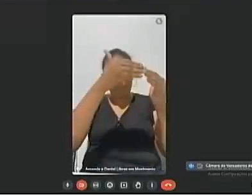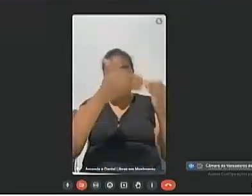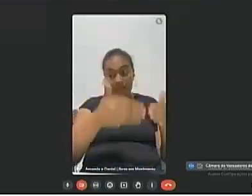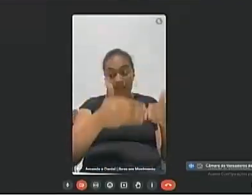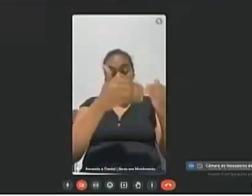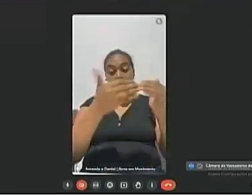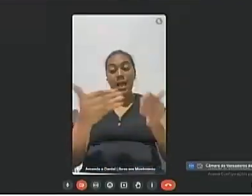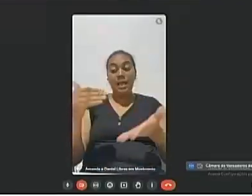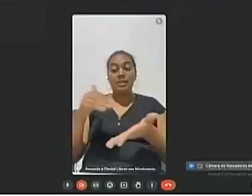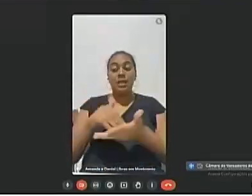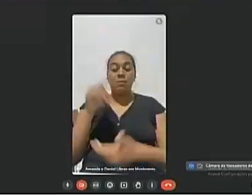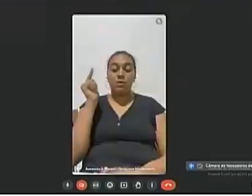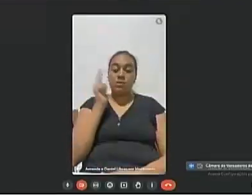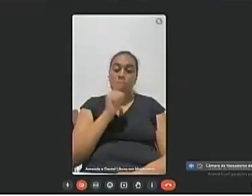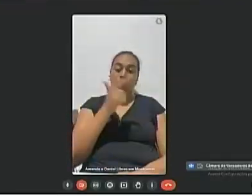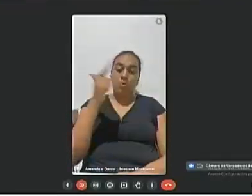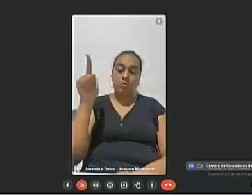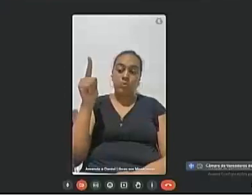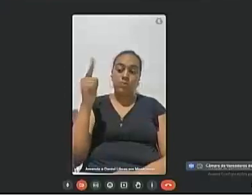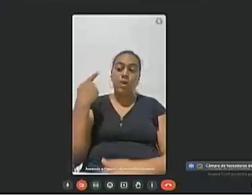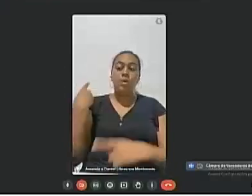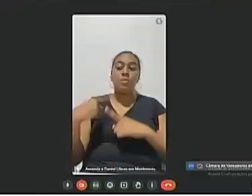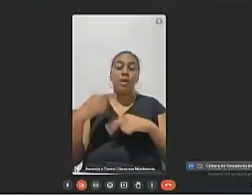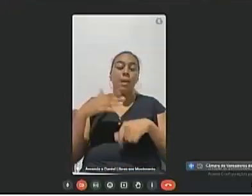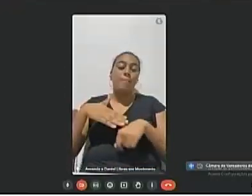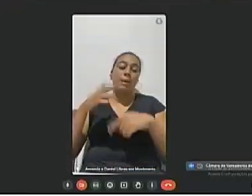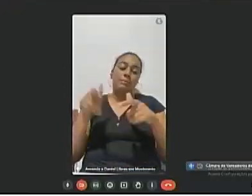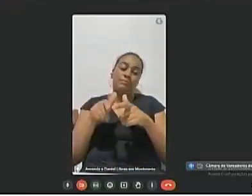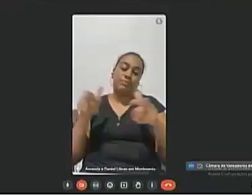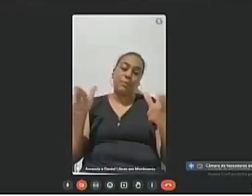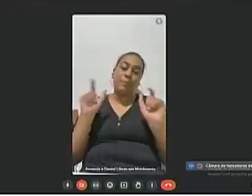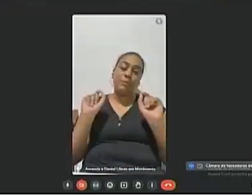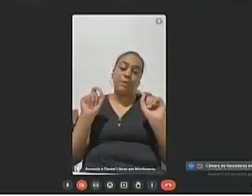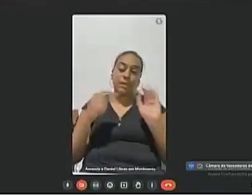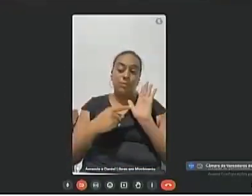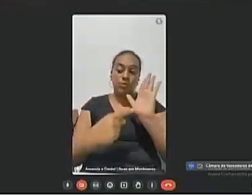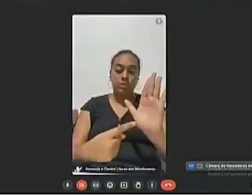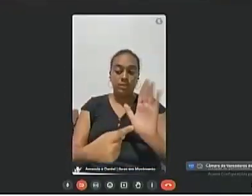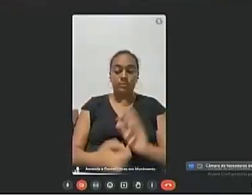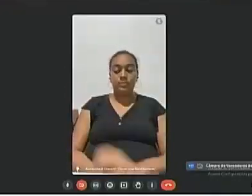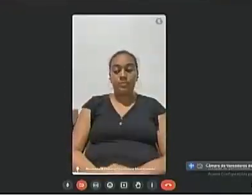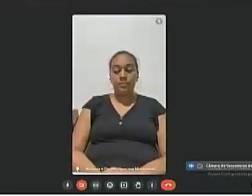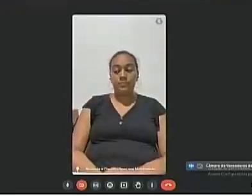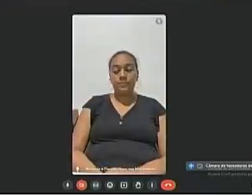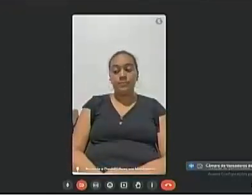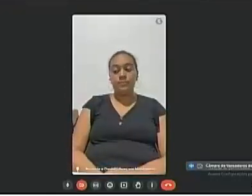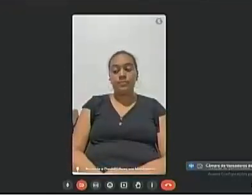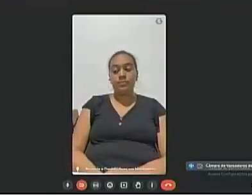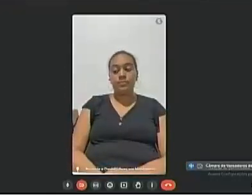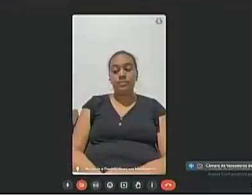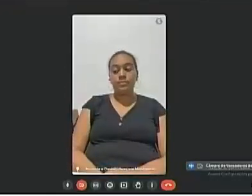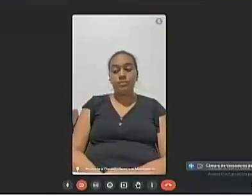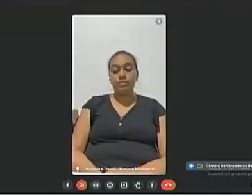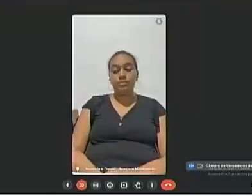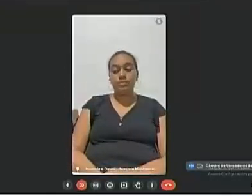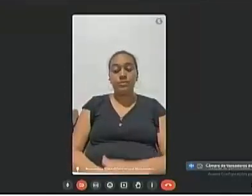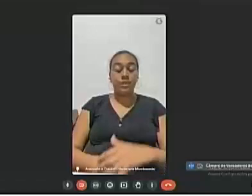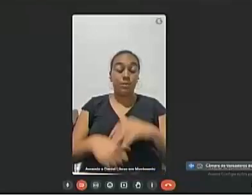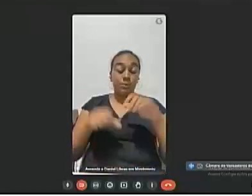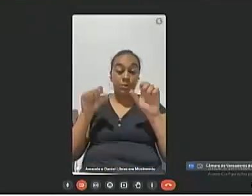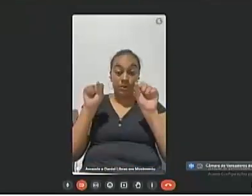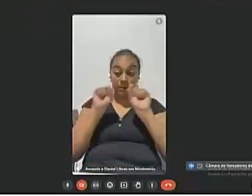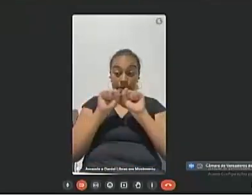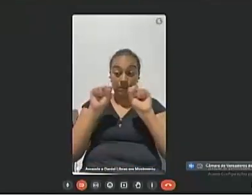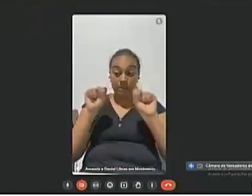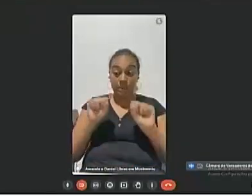alcançar o outro lado. Então a eficiência seria muito maior do que eu estou expondo aqui ainda, né? Para a eficiência do sistema e usufruir da